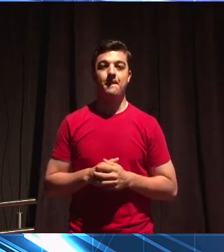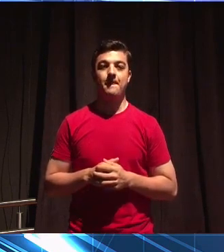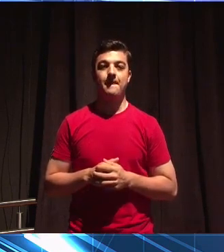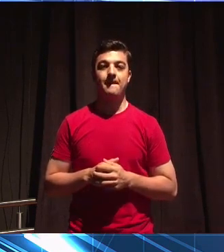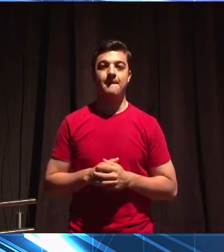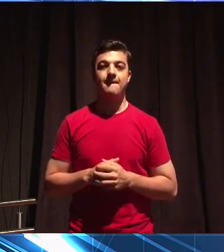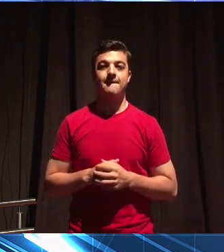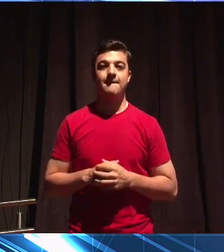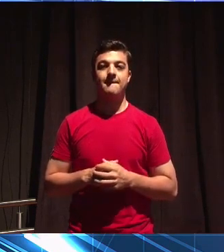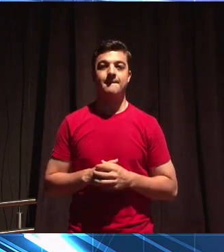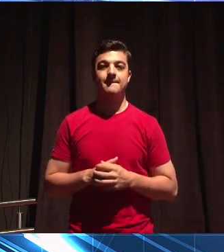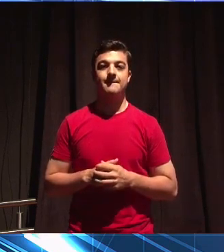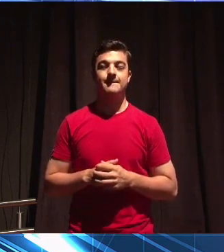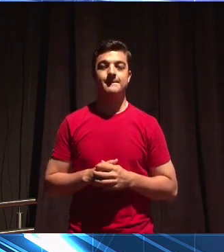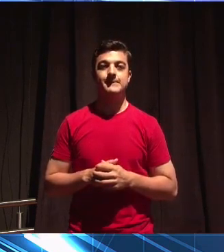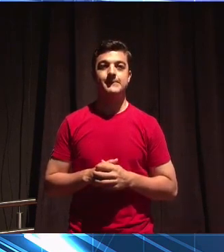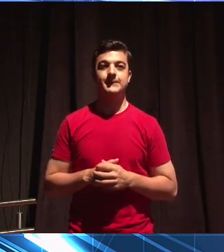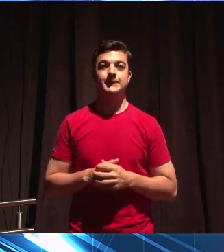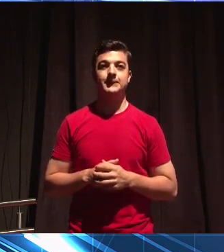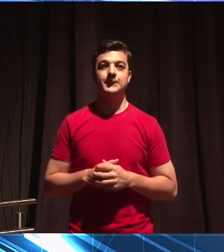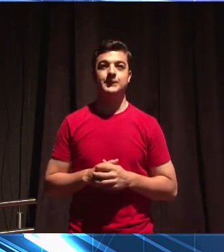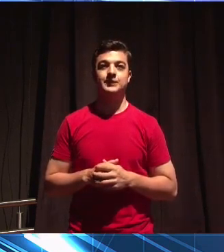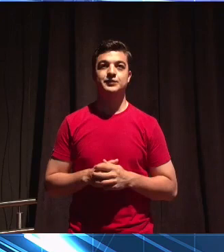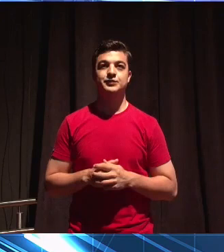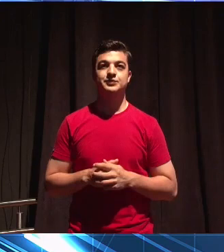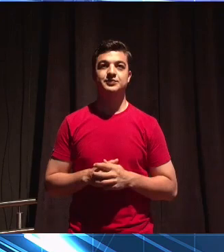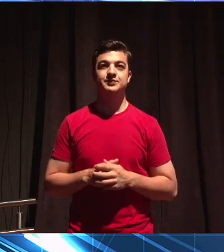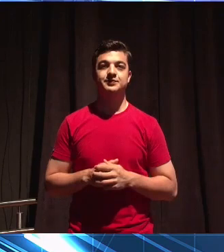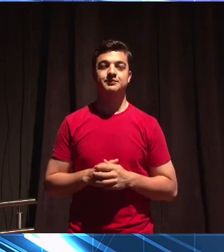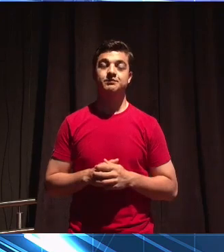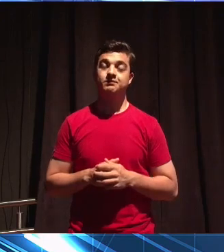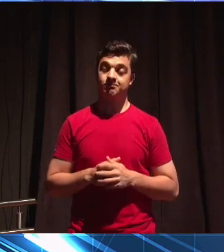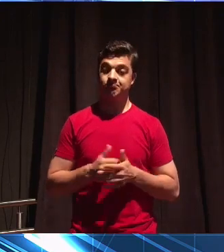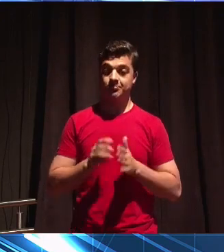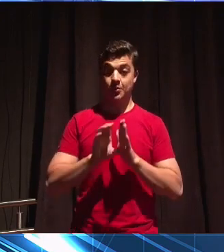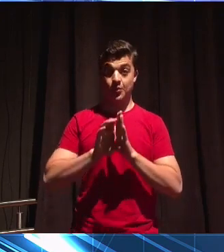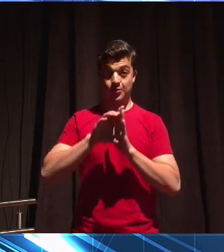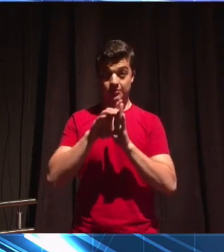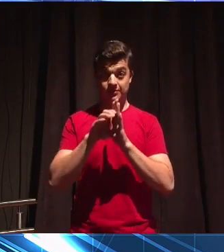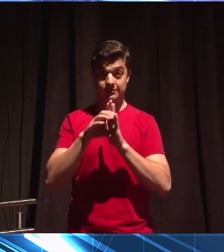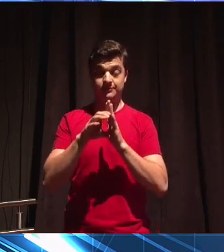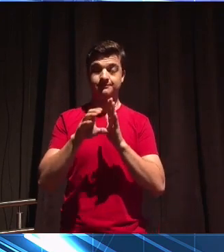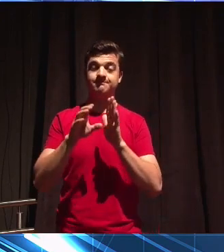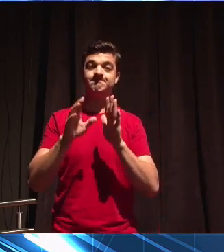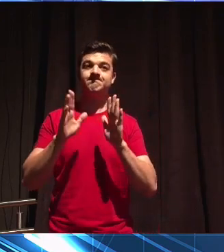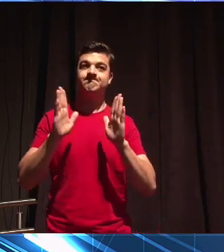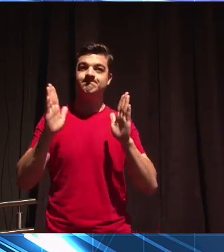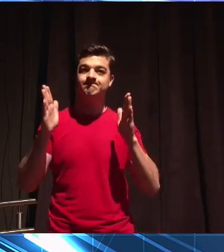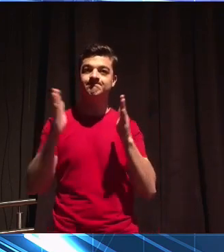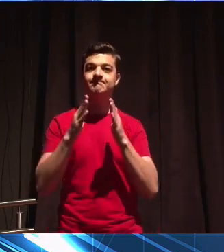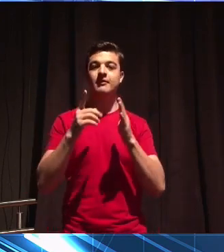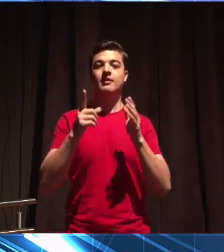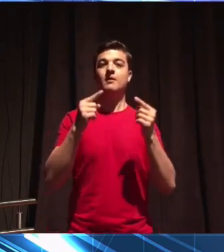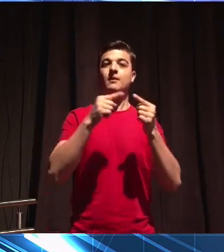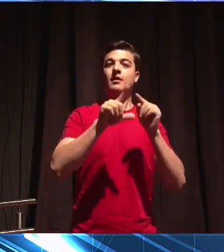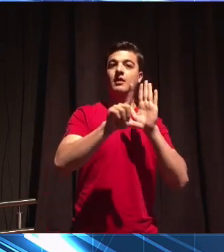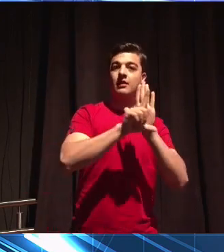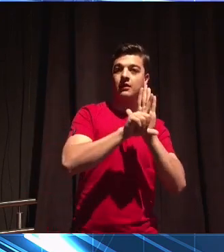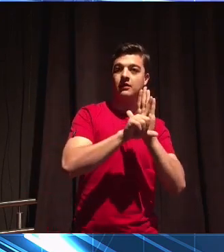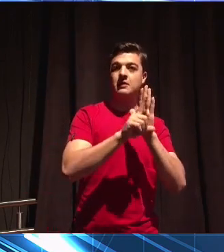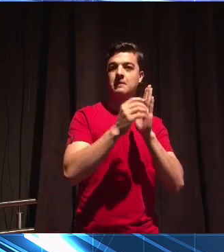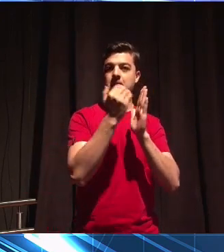E é um conceito bem menos universal. Tanto quando a gente fala em questão de legislação, pensando em leis. Então, acho que muitos de vocês já ouviram falar de